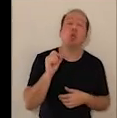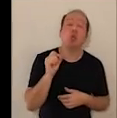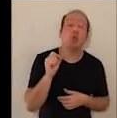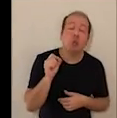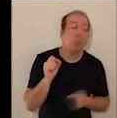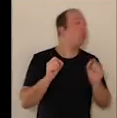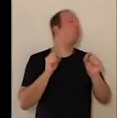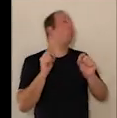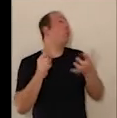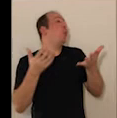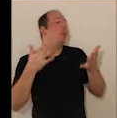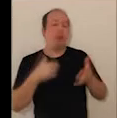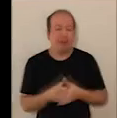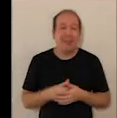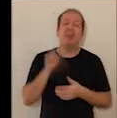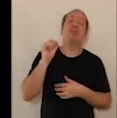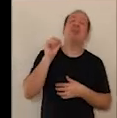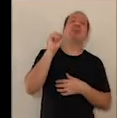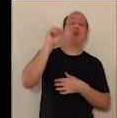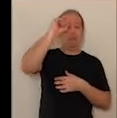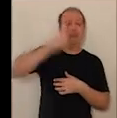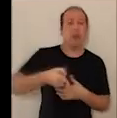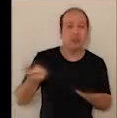que o senhor o quê, senhor? Que eu lhe mandasse